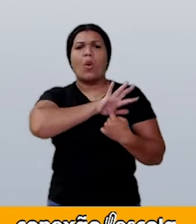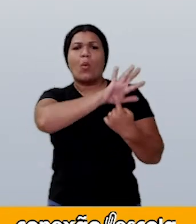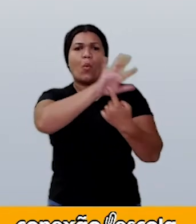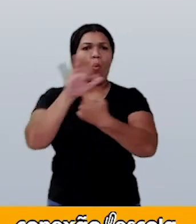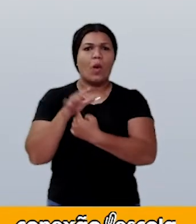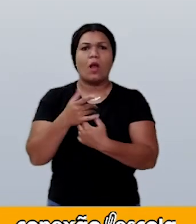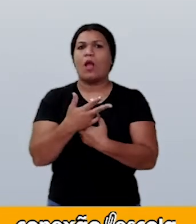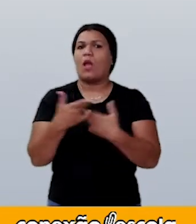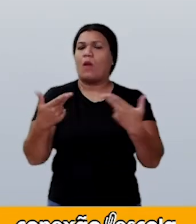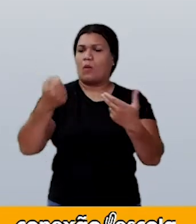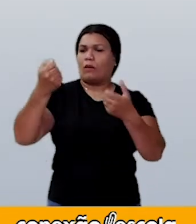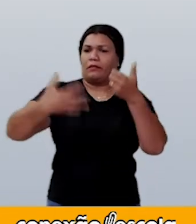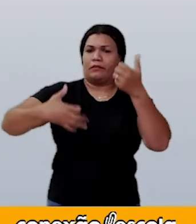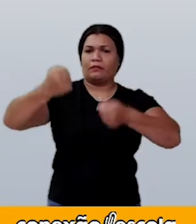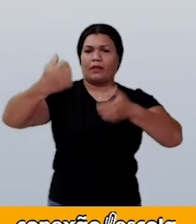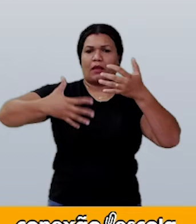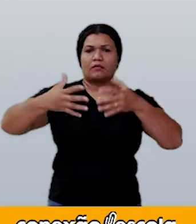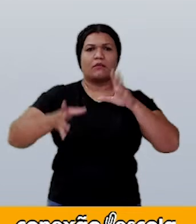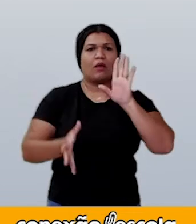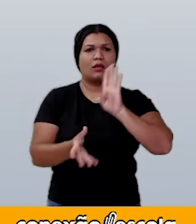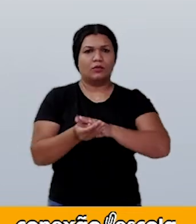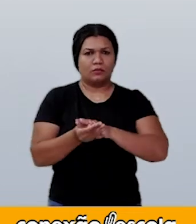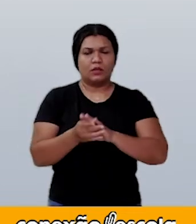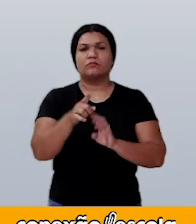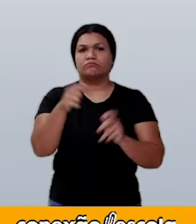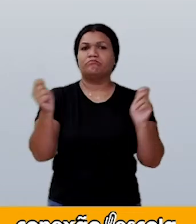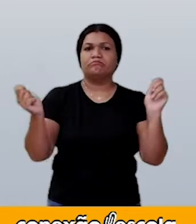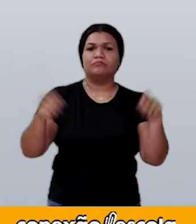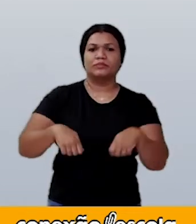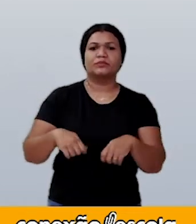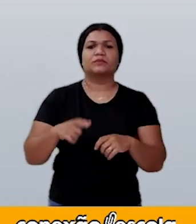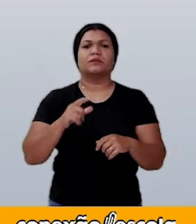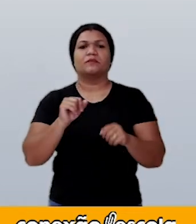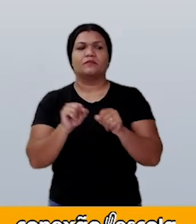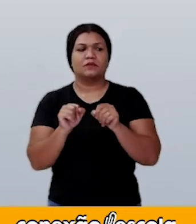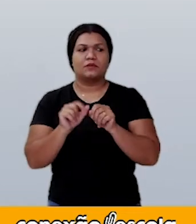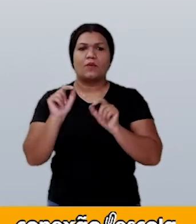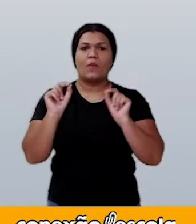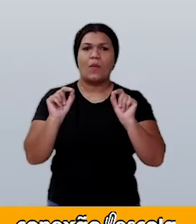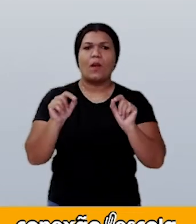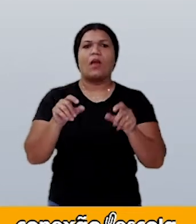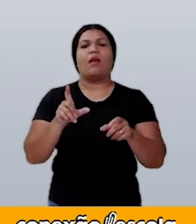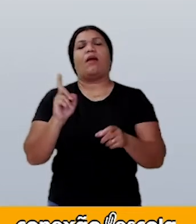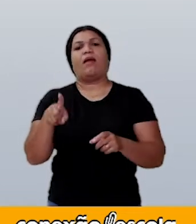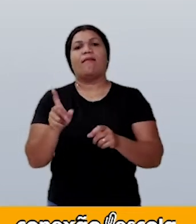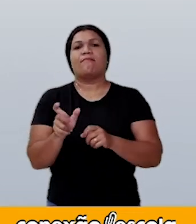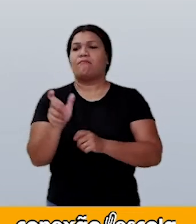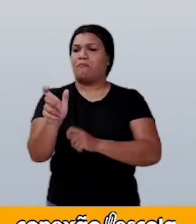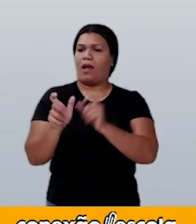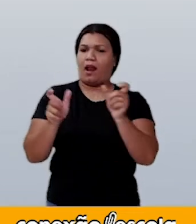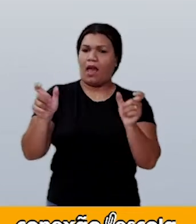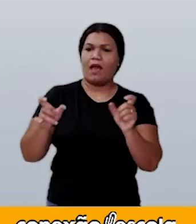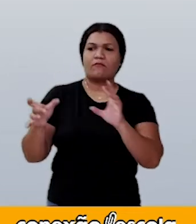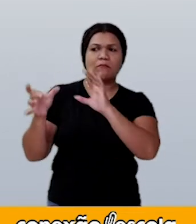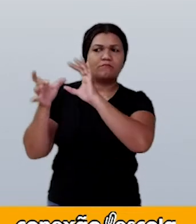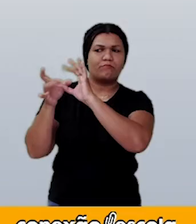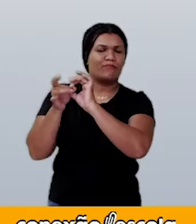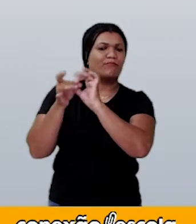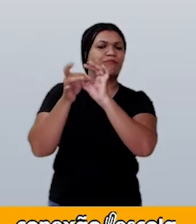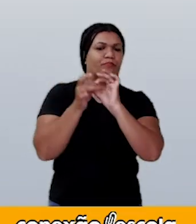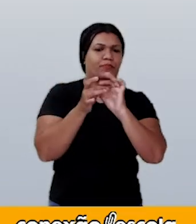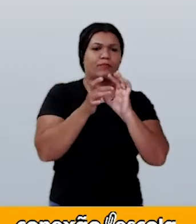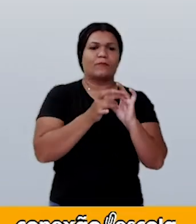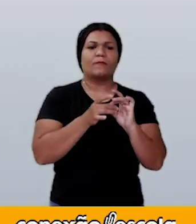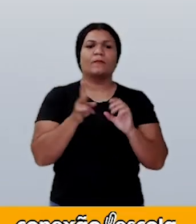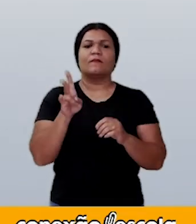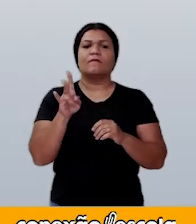dessa explicação, resumi-la, você pode trazer então uma palavra ou algum conectivo que